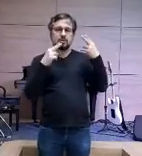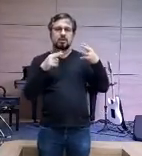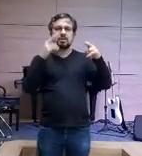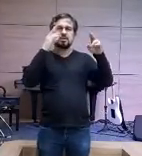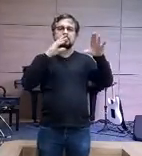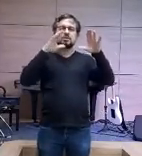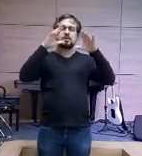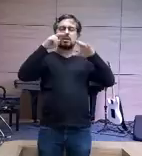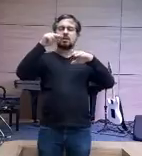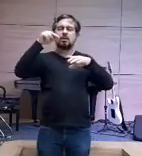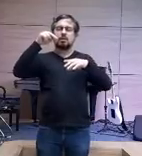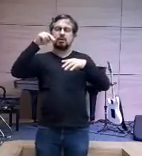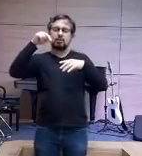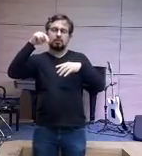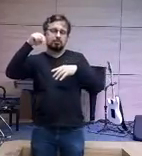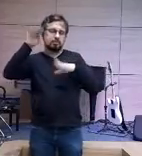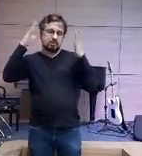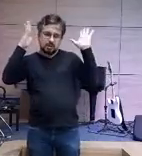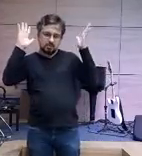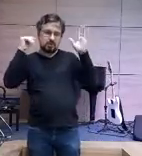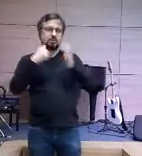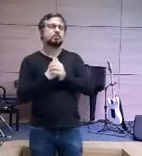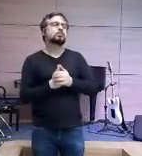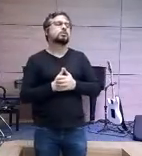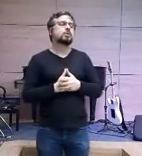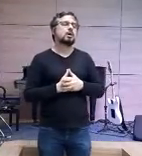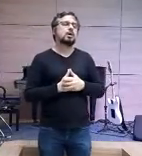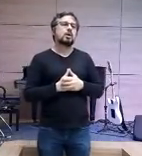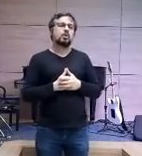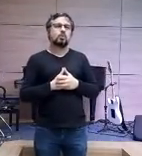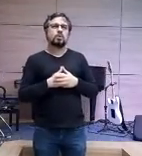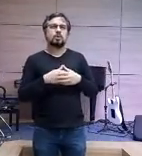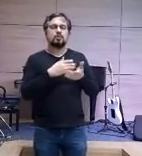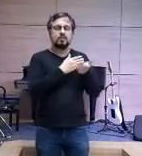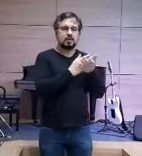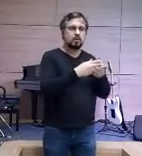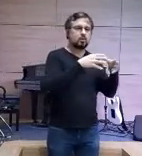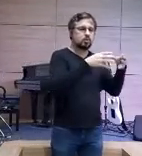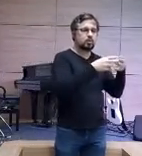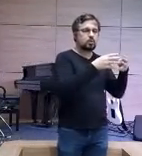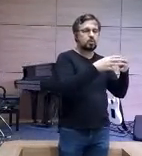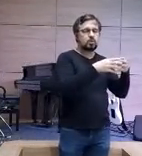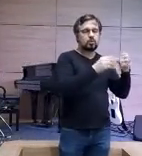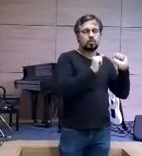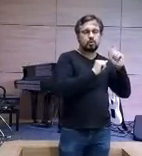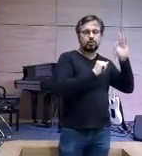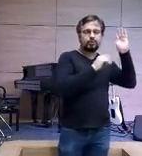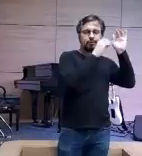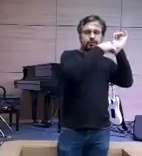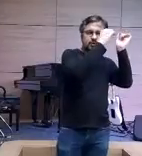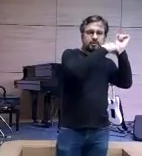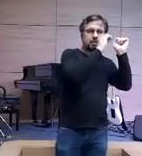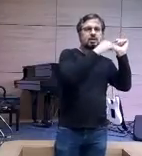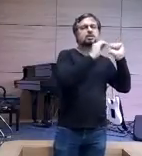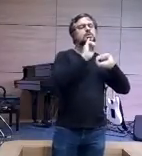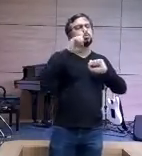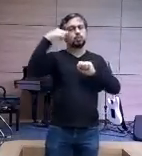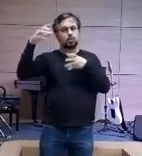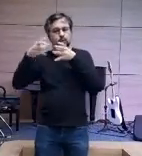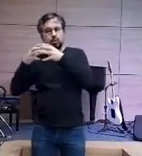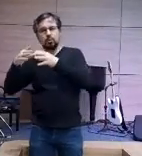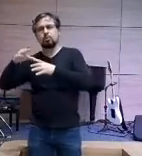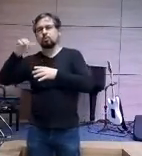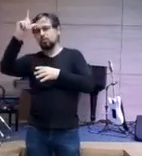começaram a cantar de um lado os alemães e o outros os franceses começaram a cantar